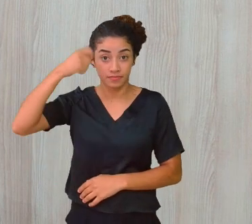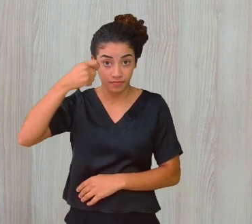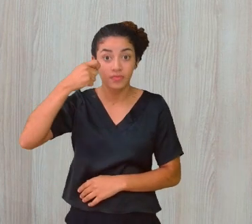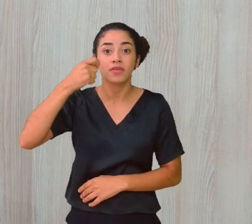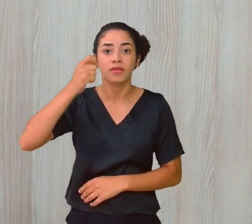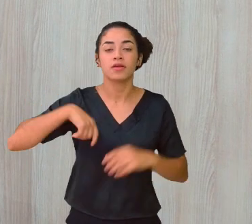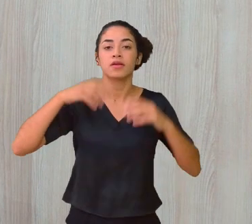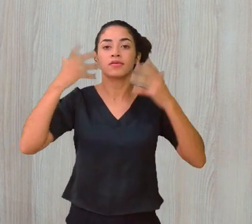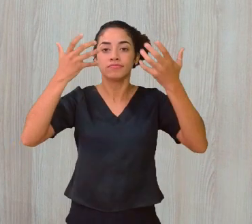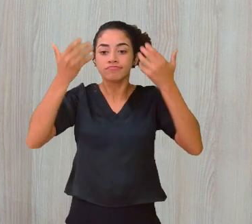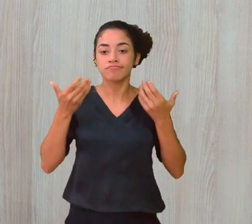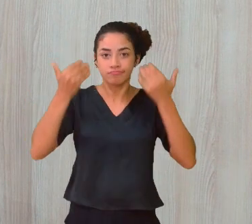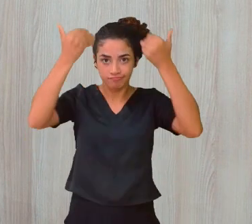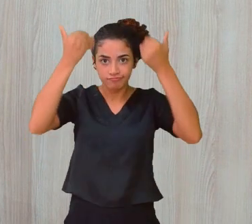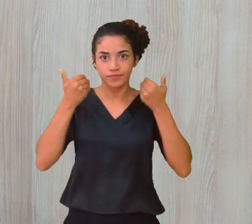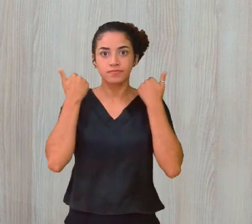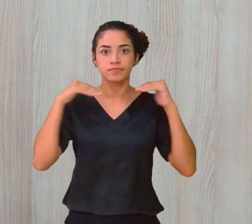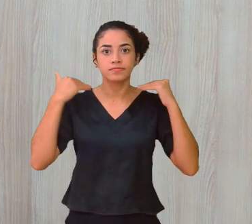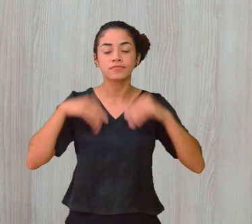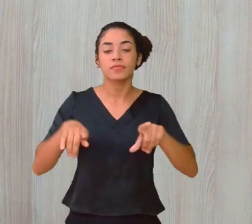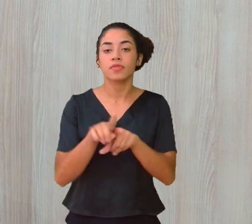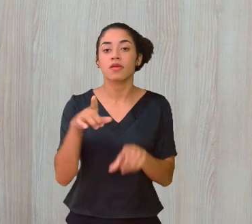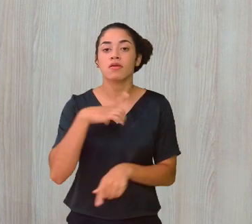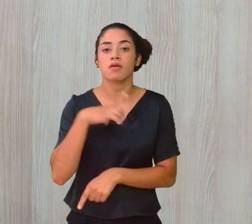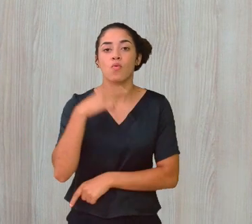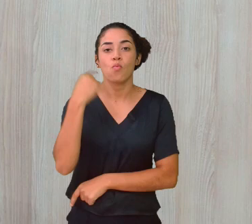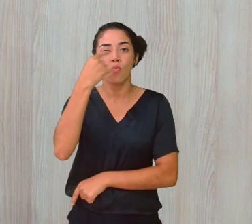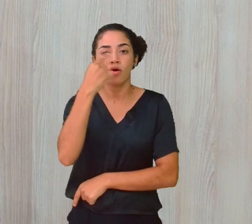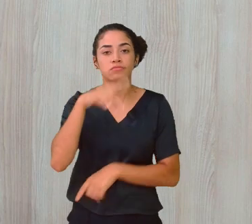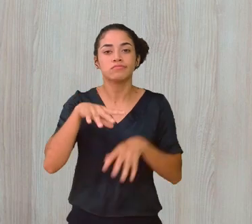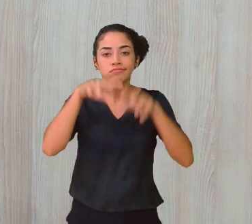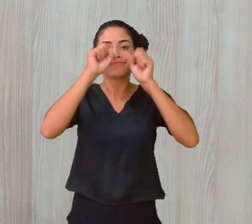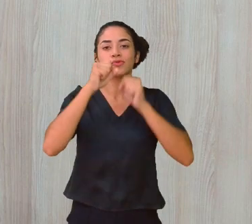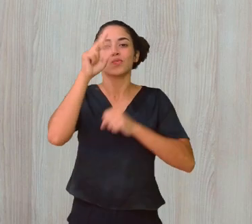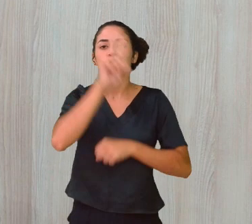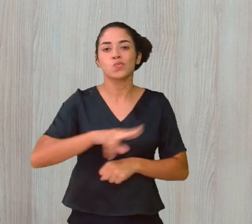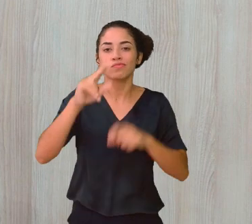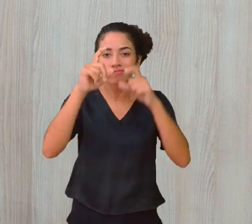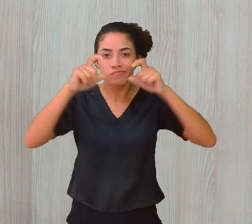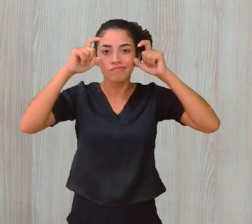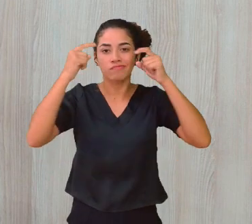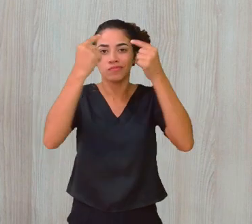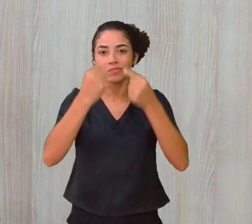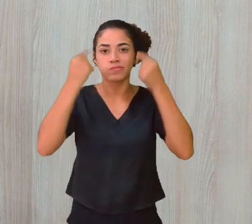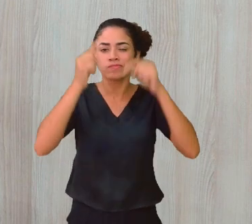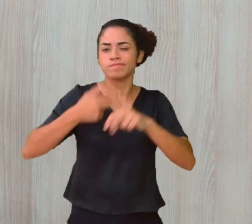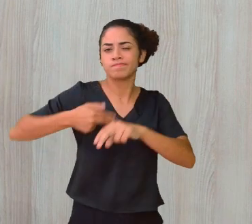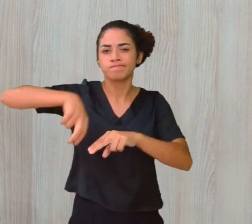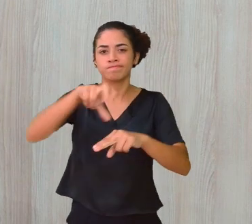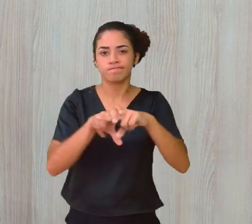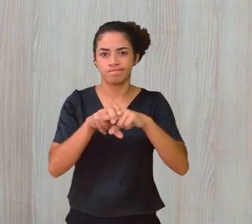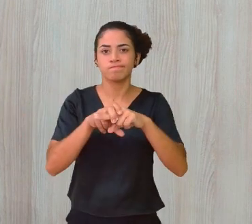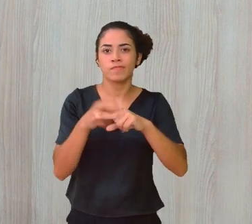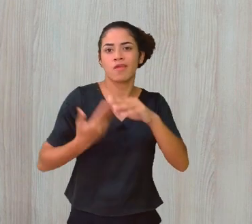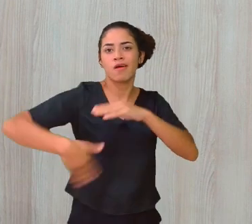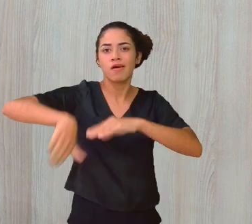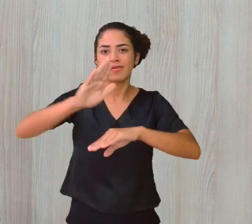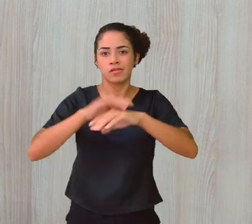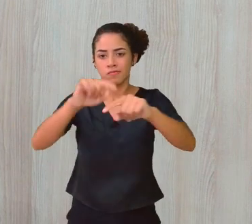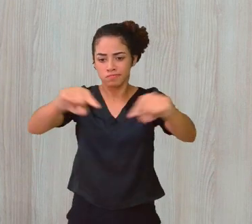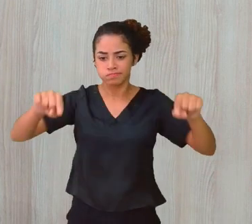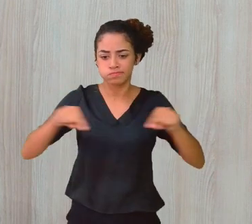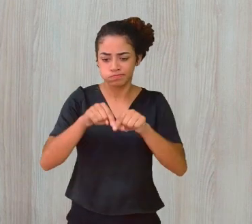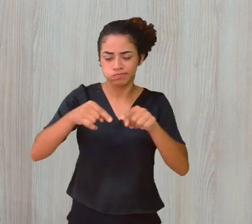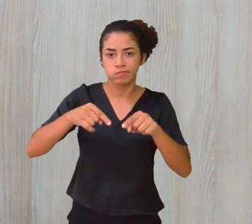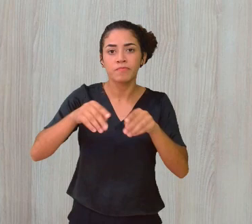escuros, curtos, alisados, tenho olhos escuros, uso óculos arredondados, estou sentada aqui atrás de uma mesa redonda